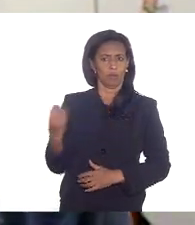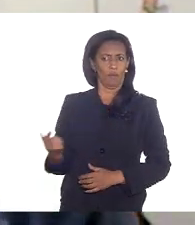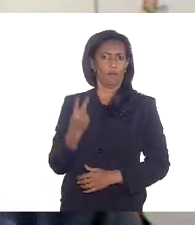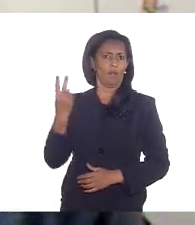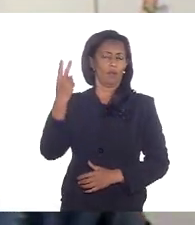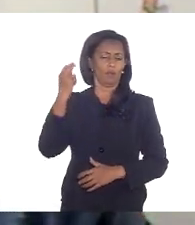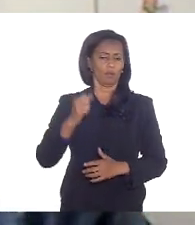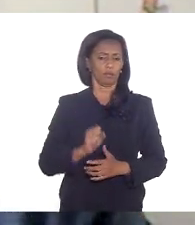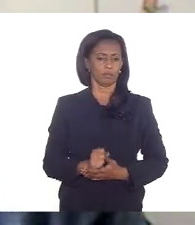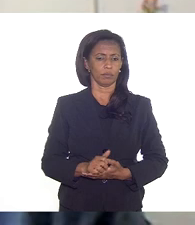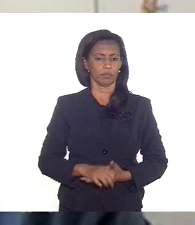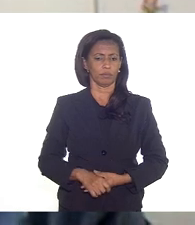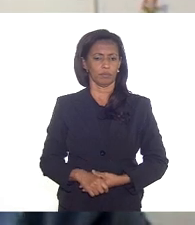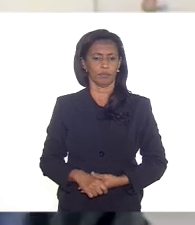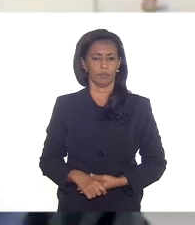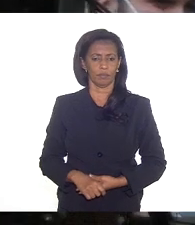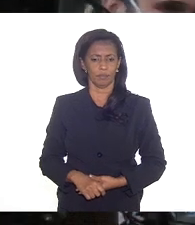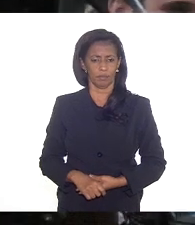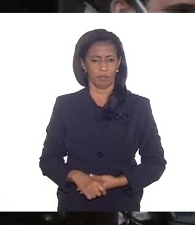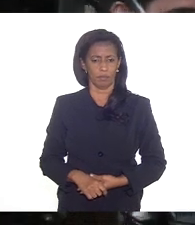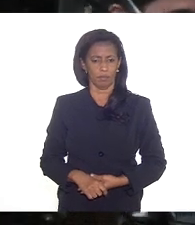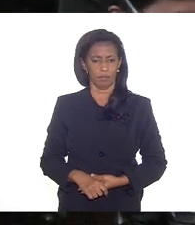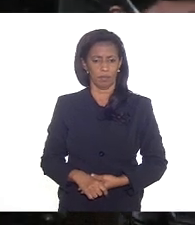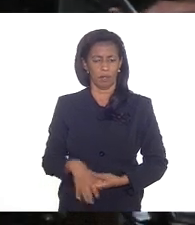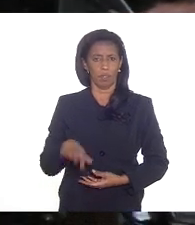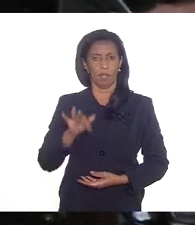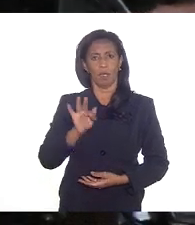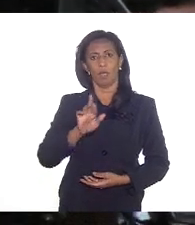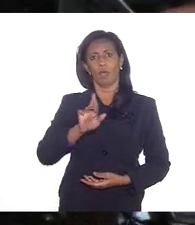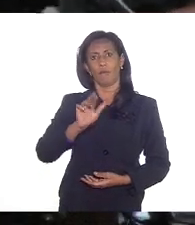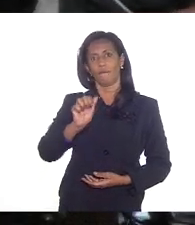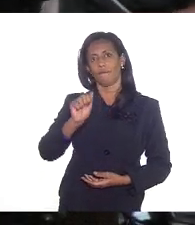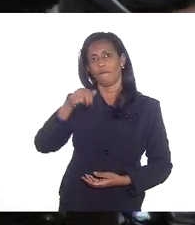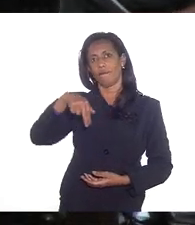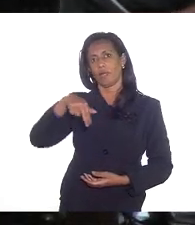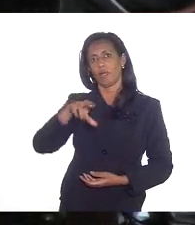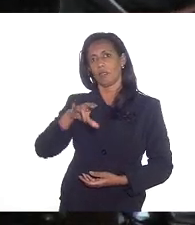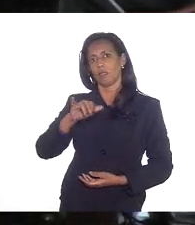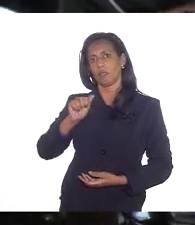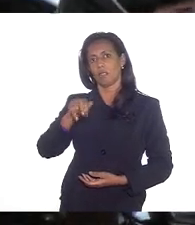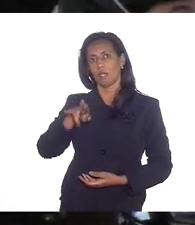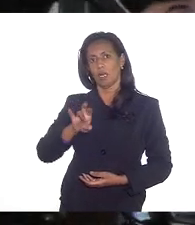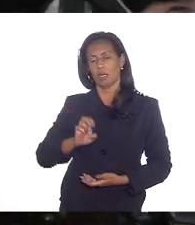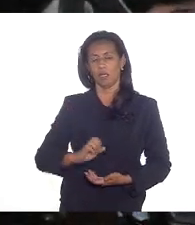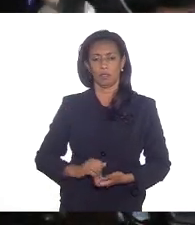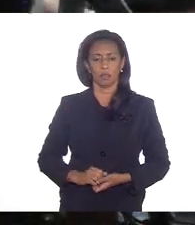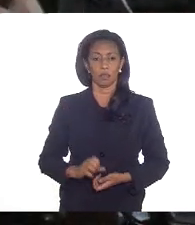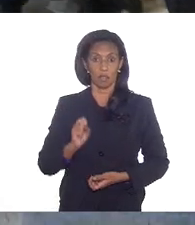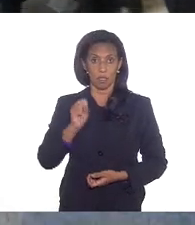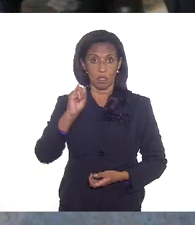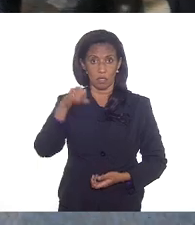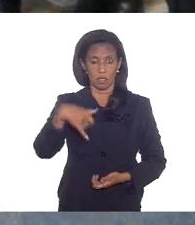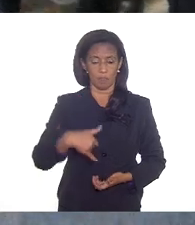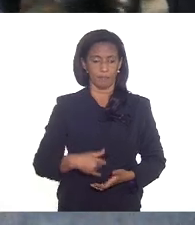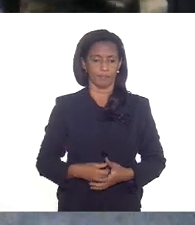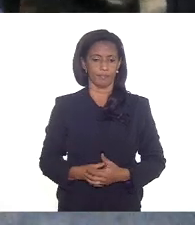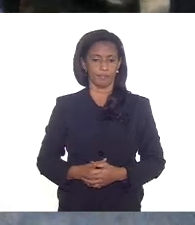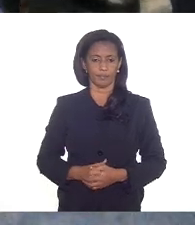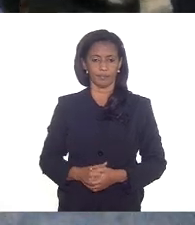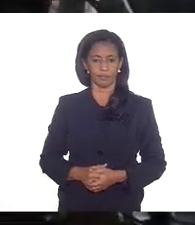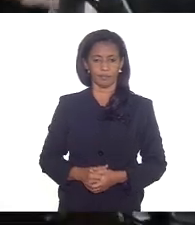voto sim Deputado da pré-forma Franciane Motta deputada assim